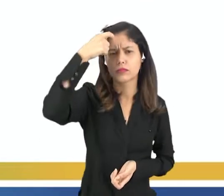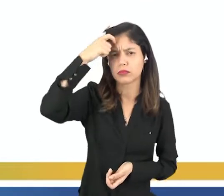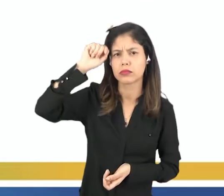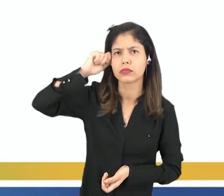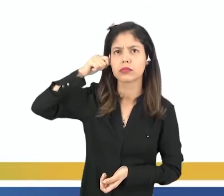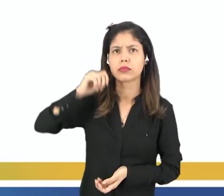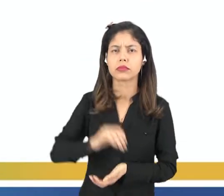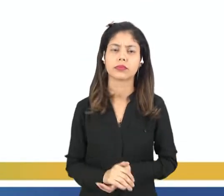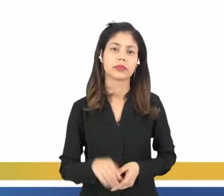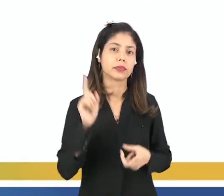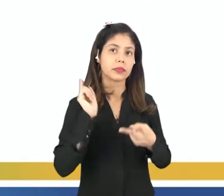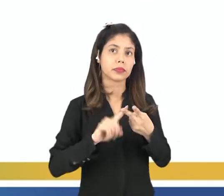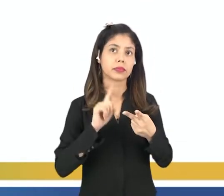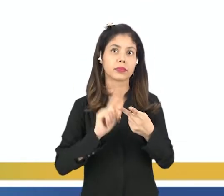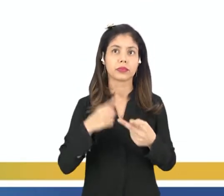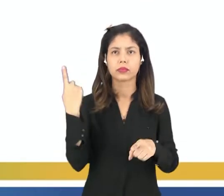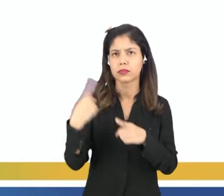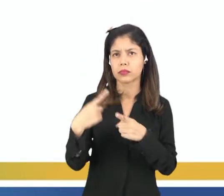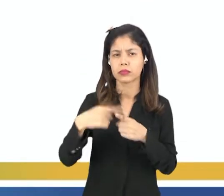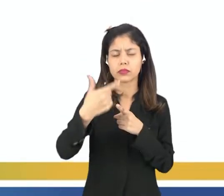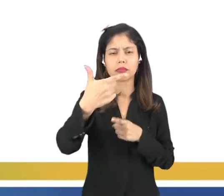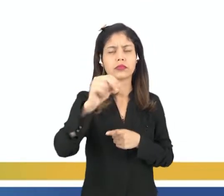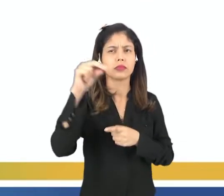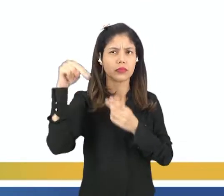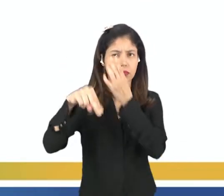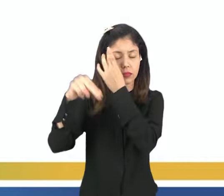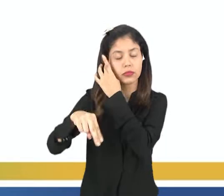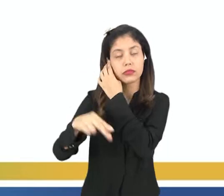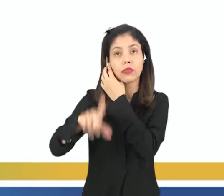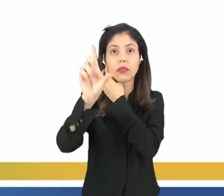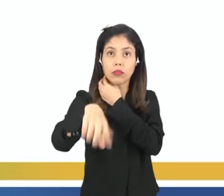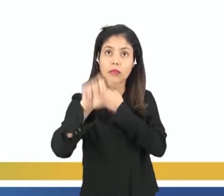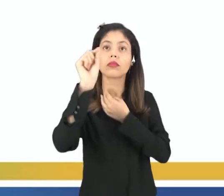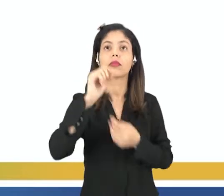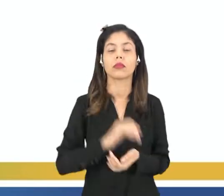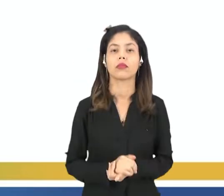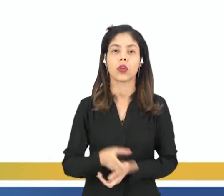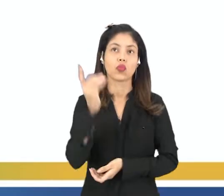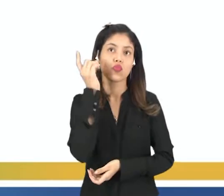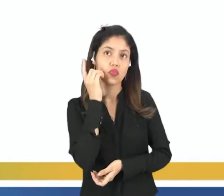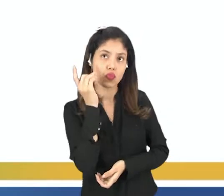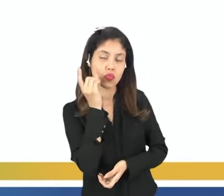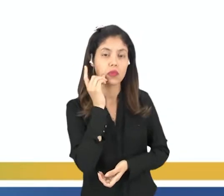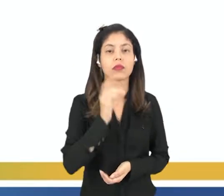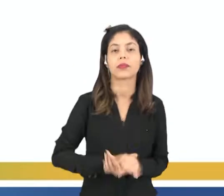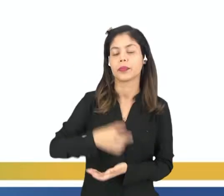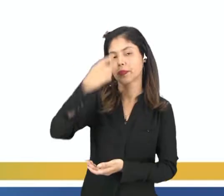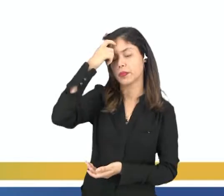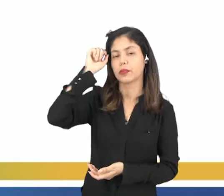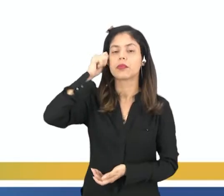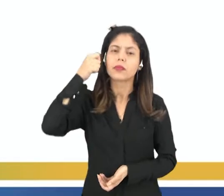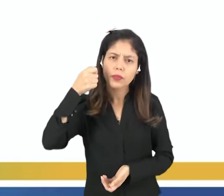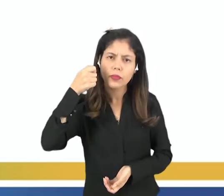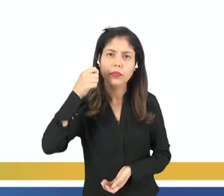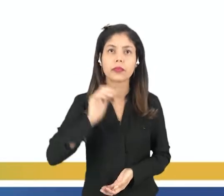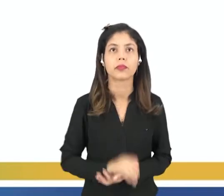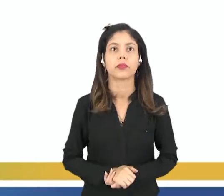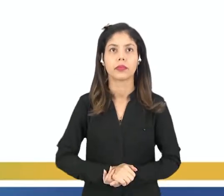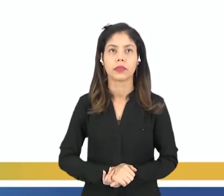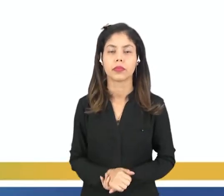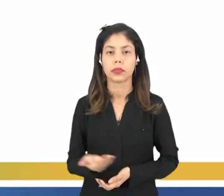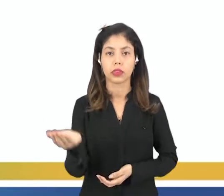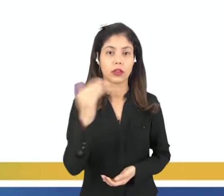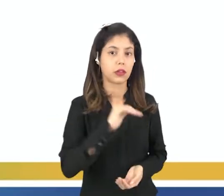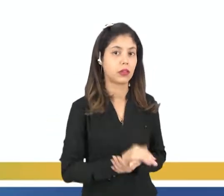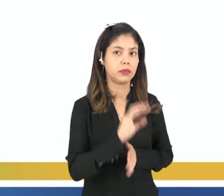negra? Segundo, por que dia 20 de novembro foi escolhido para comemorar o Dia da Consciência Negra? Vamos